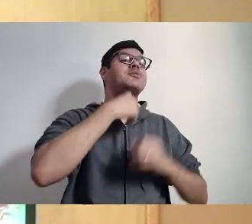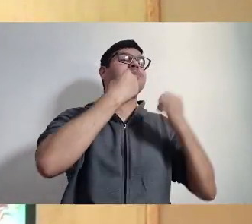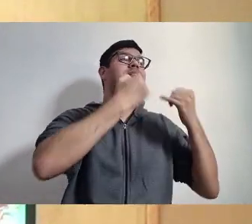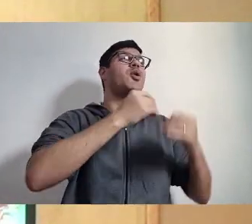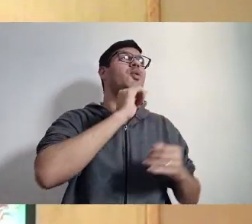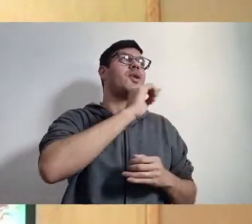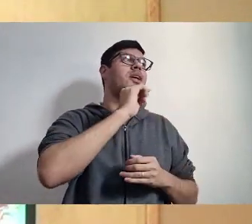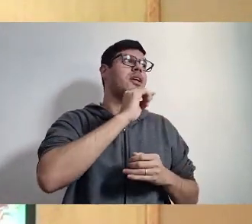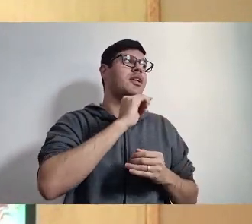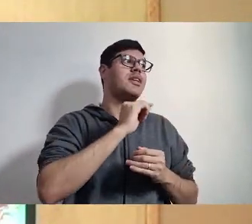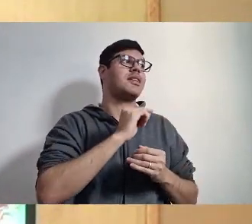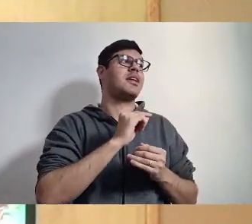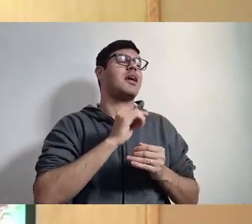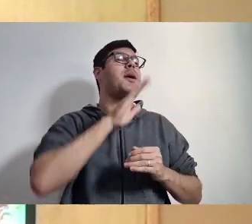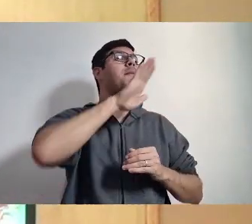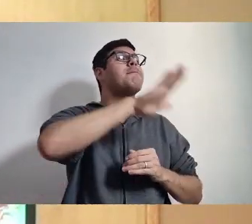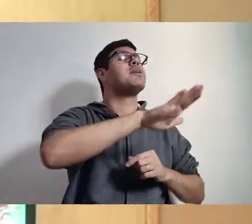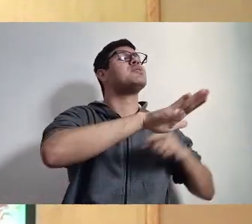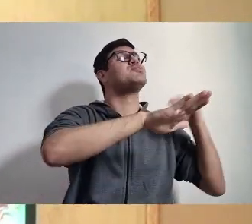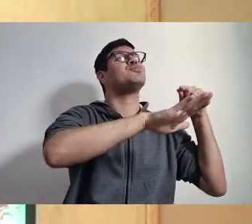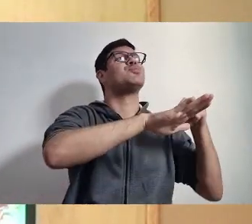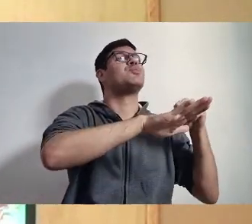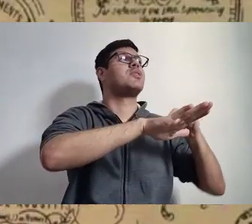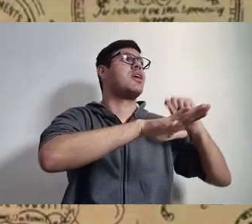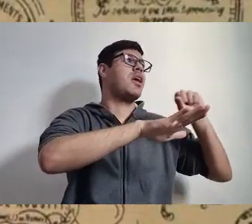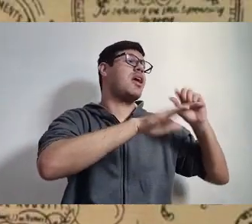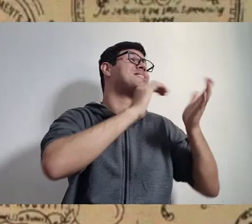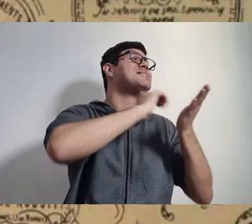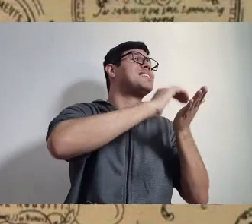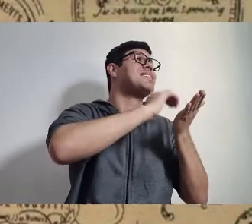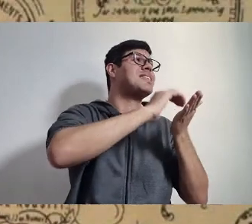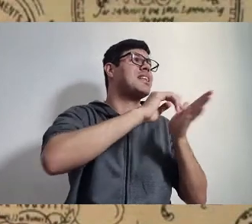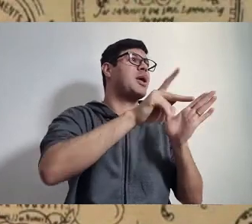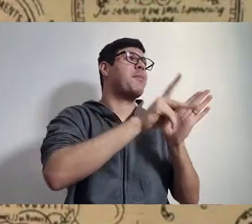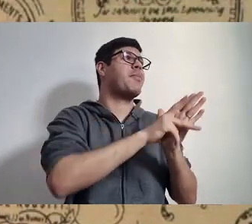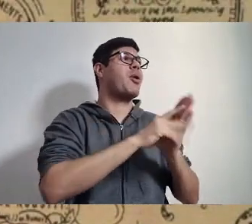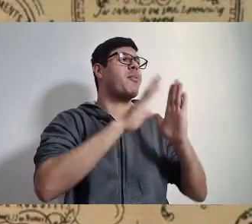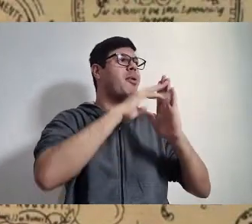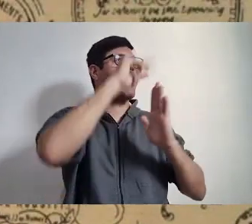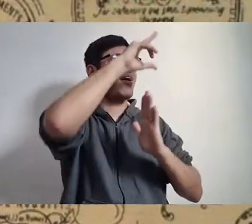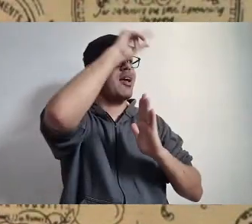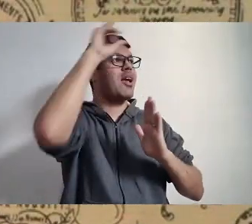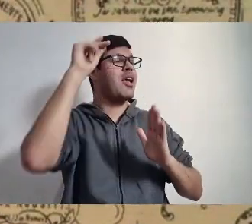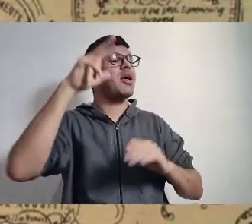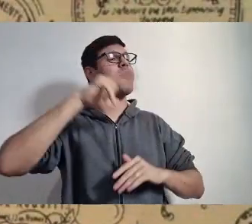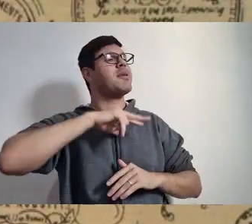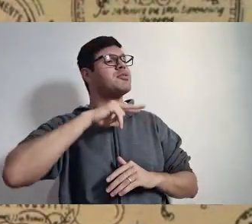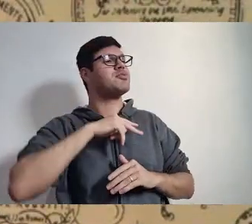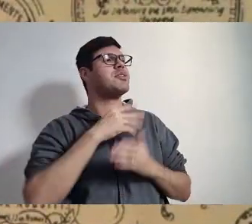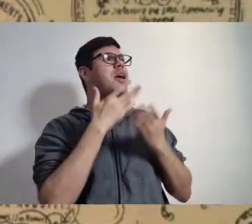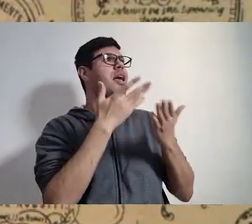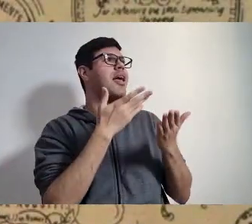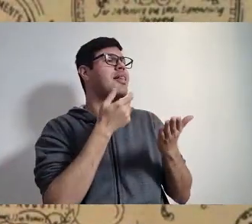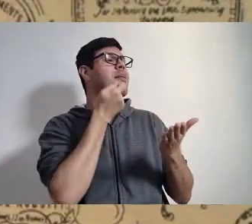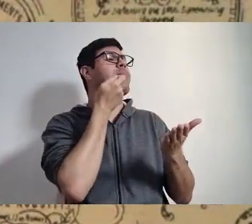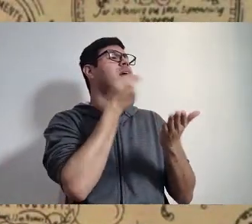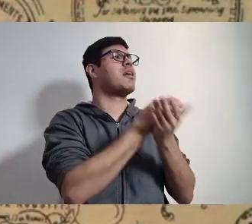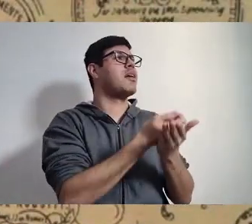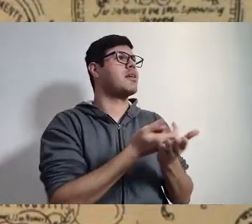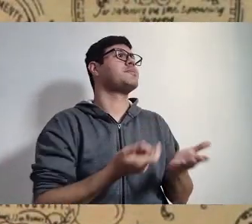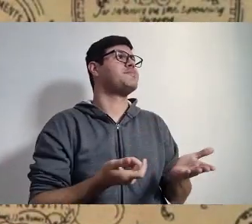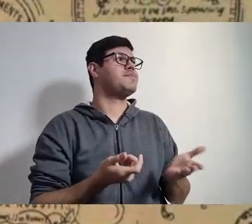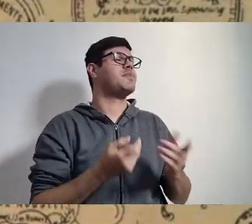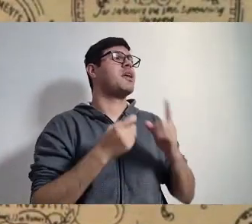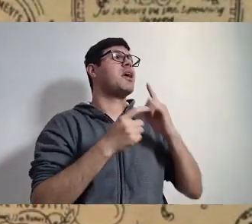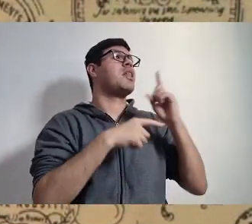passo dele é, estou virando secretaria. Quando vira secretaria, a prefeitura passa a ser a proprietária, Sim, né, do serviço. E aí o